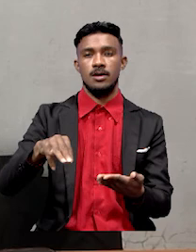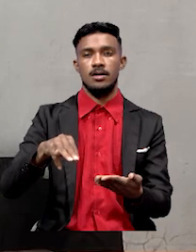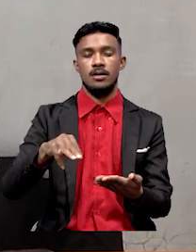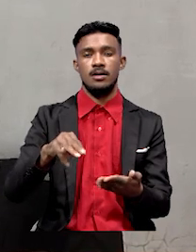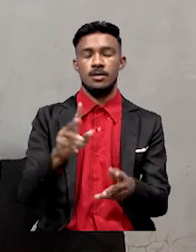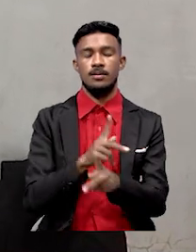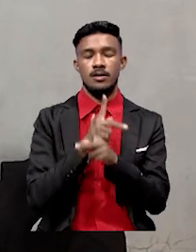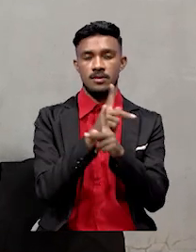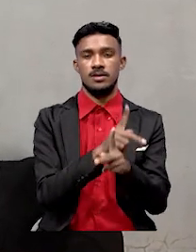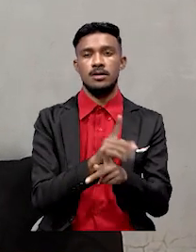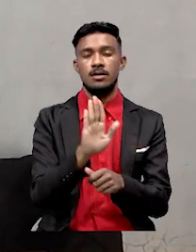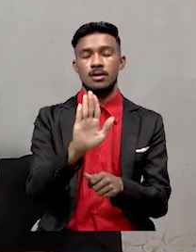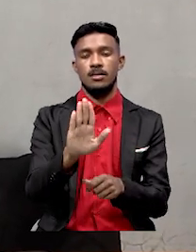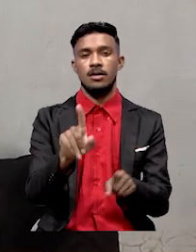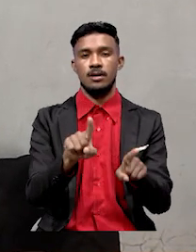prevensau ninya maka